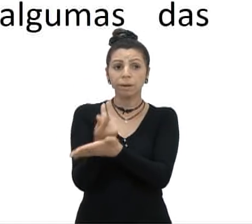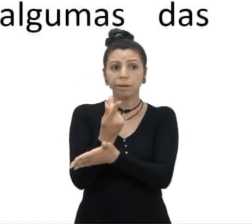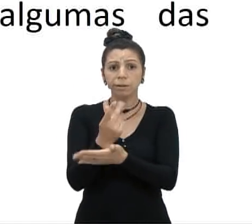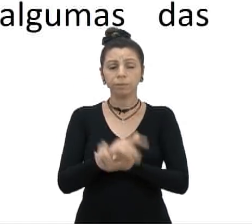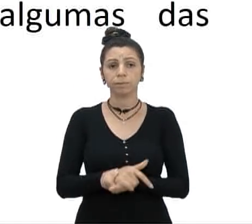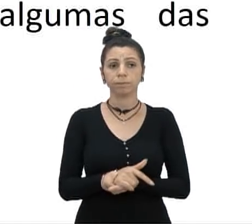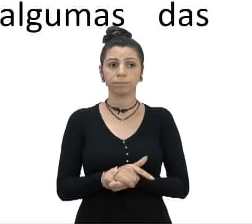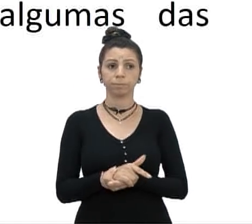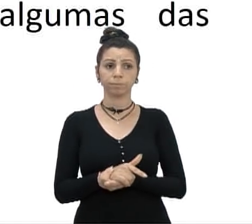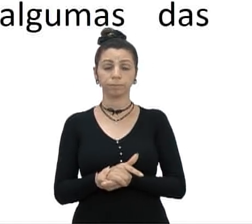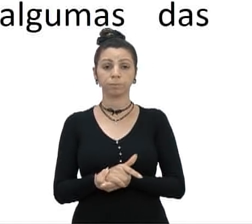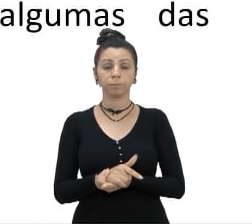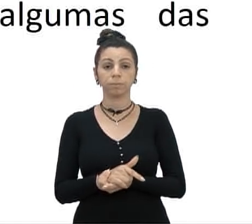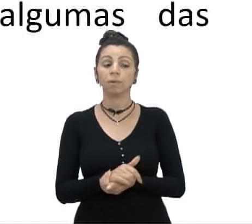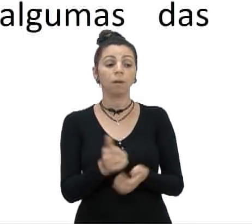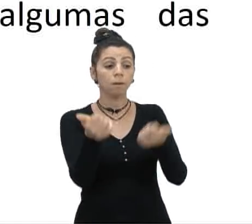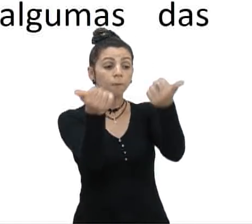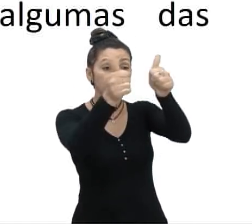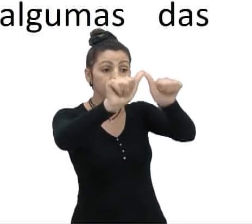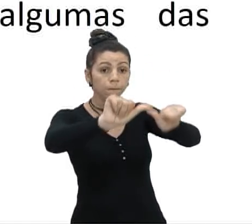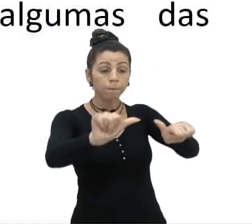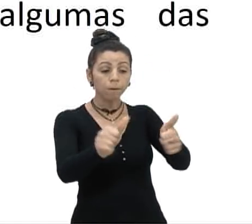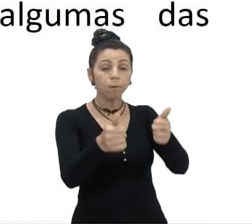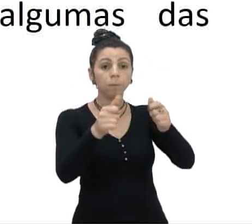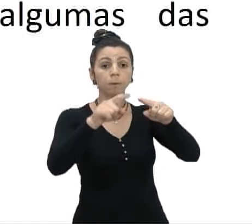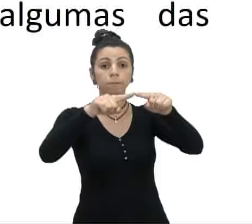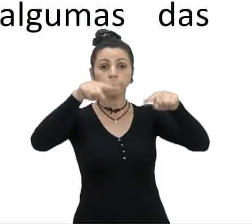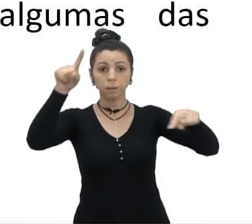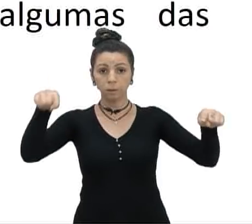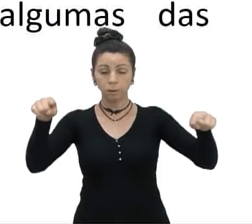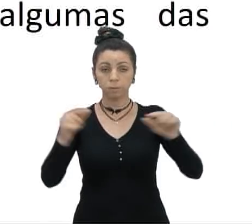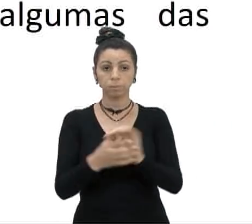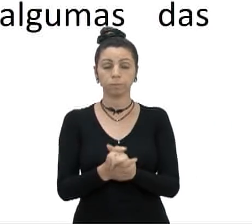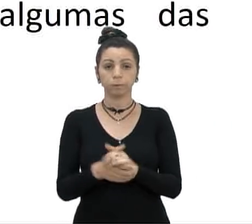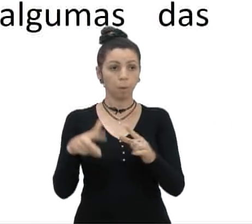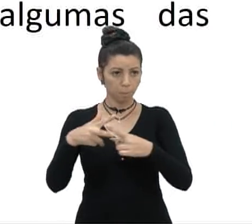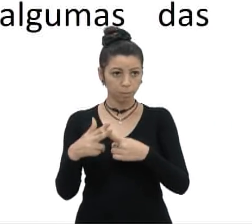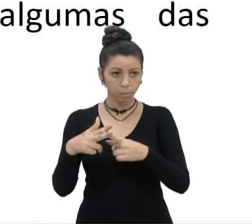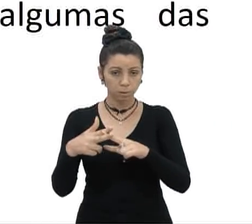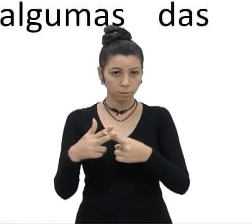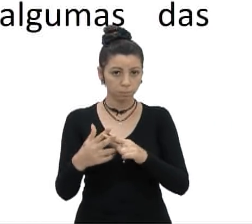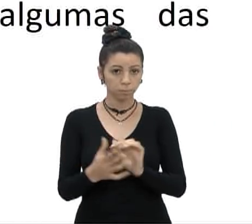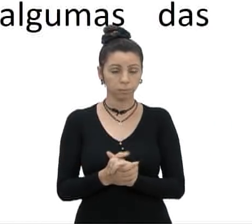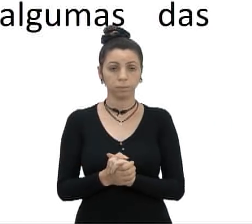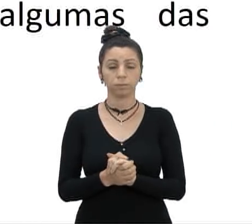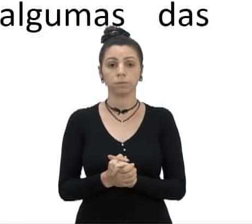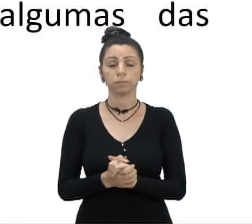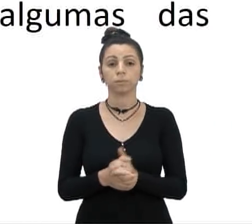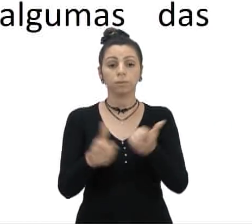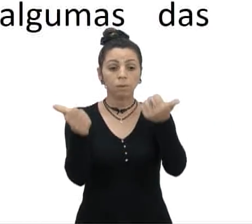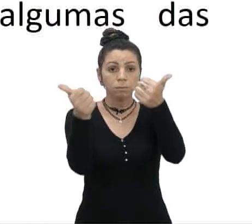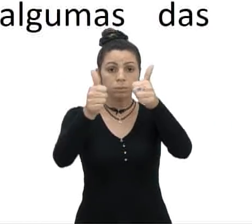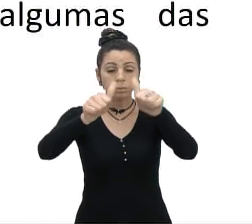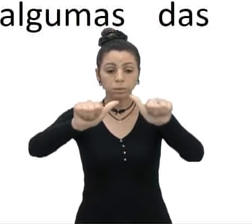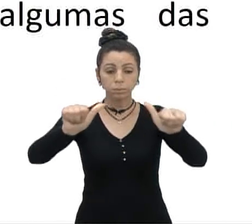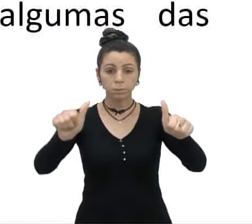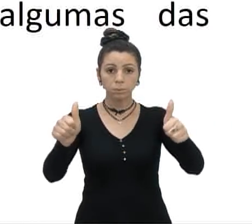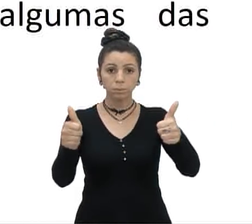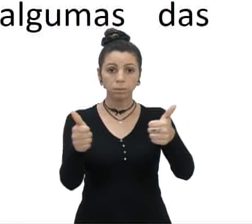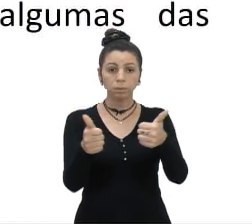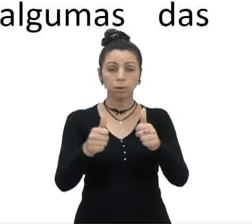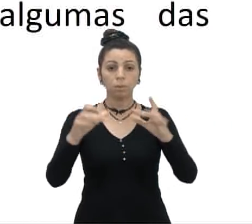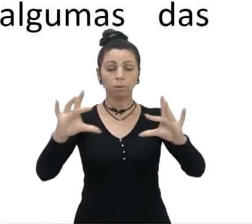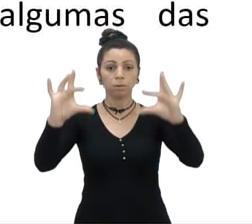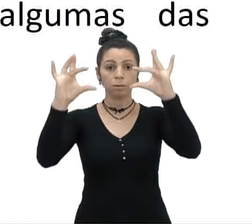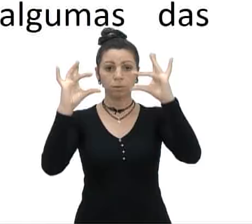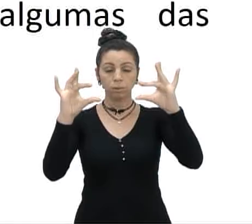parte? Forma variável. Então vamos consertar? Os materiais sólidos têm forma constante e